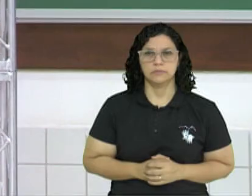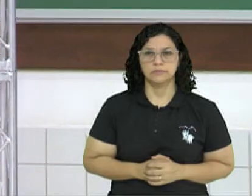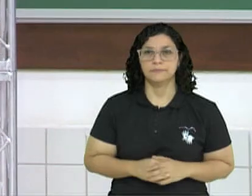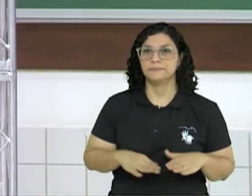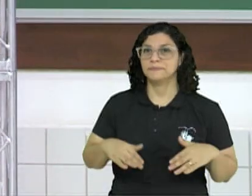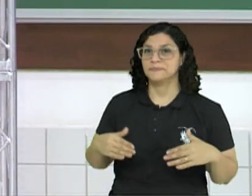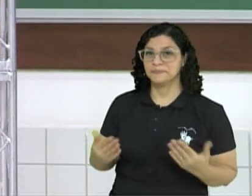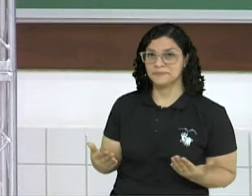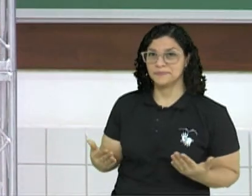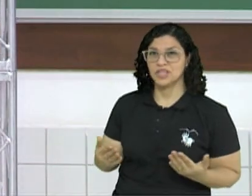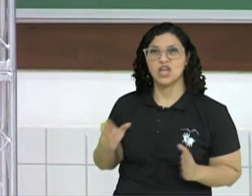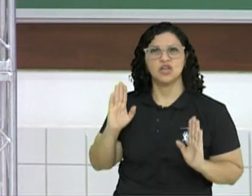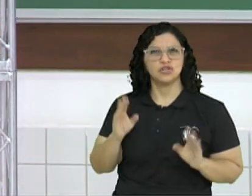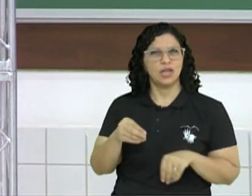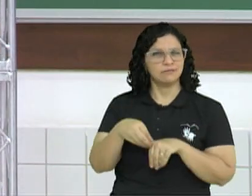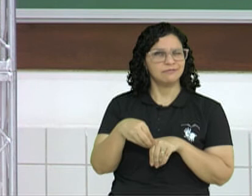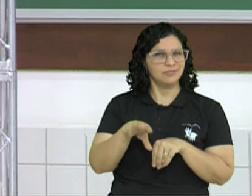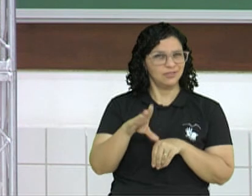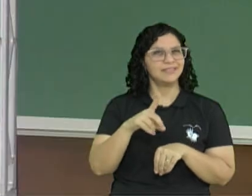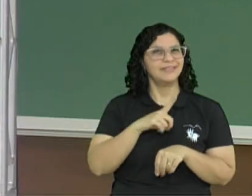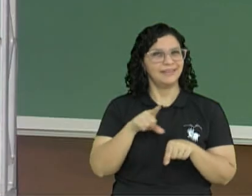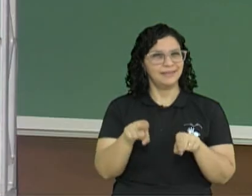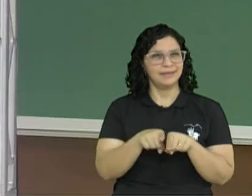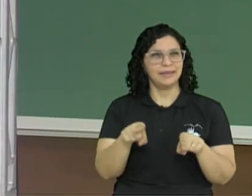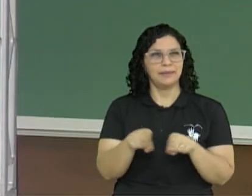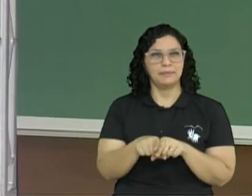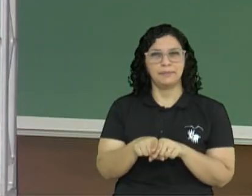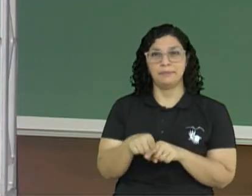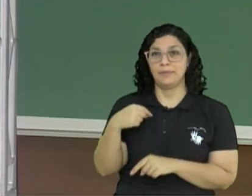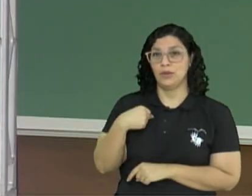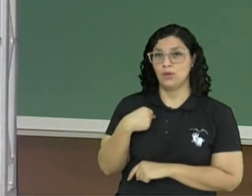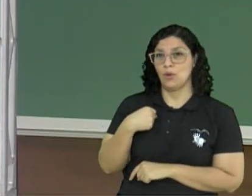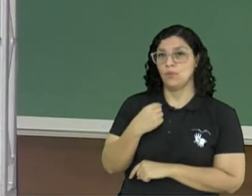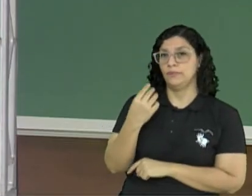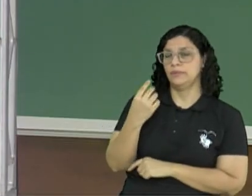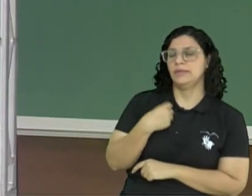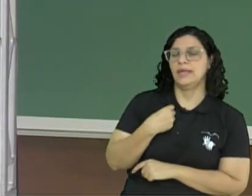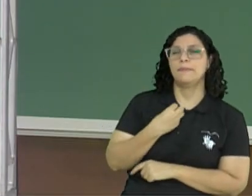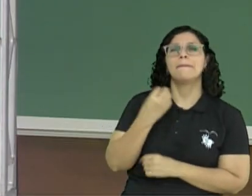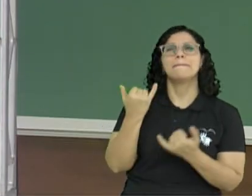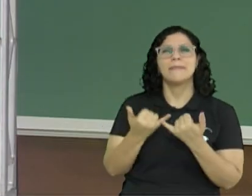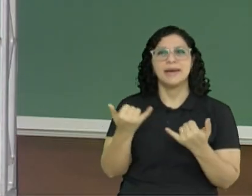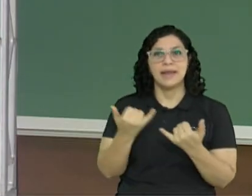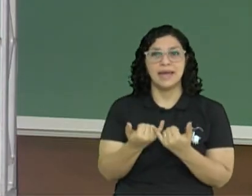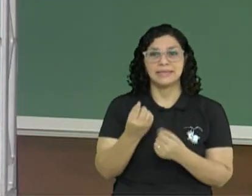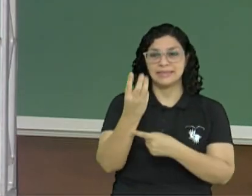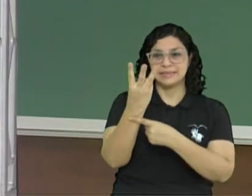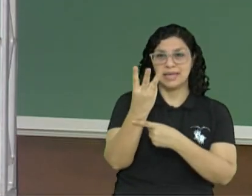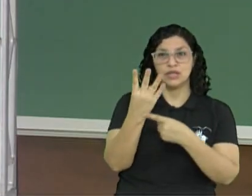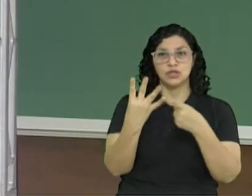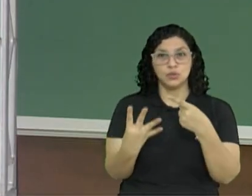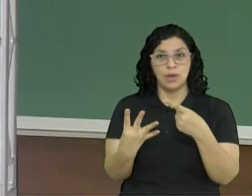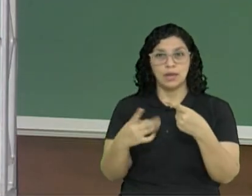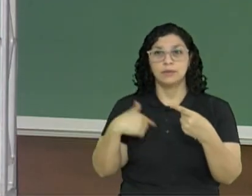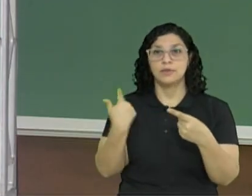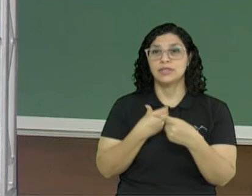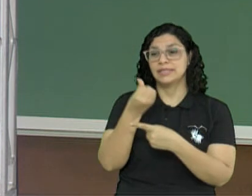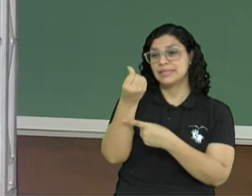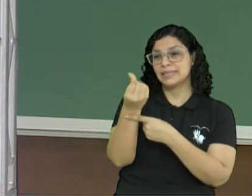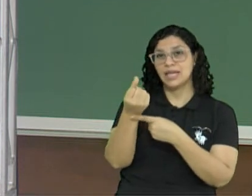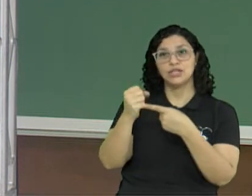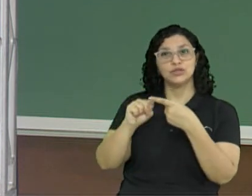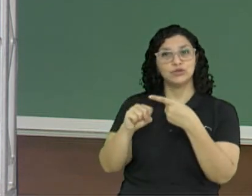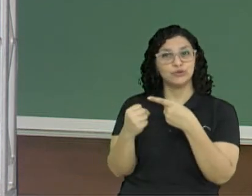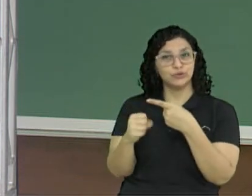E aí, já dei uma dica, né? É como se fosse 3 partes de 4, mas a gente tem o quê? 6 partes de 8, então a gente